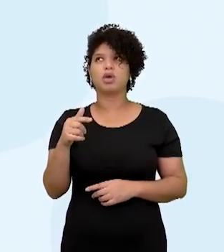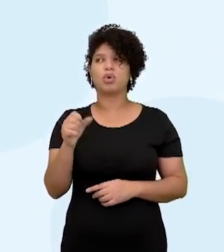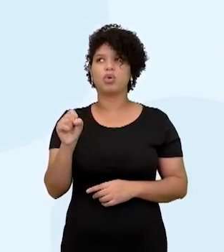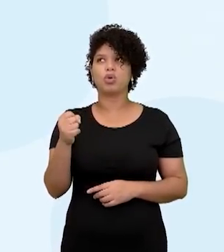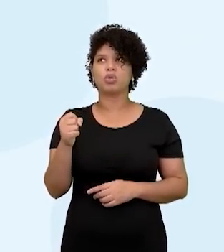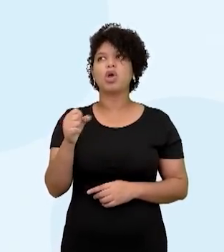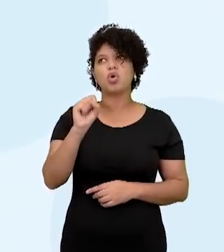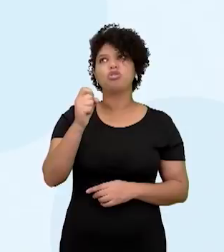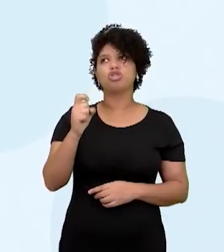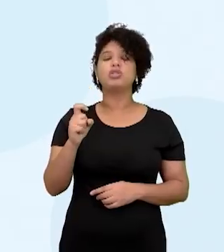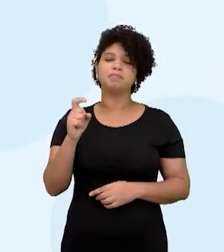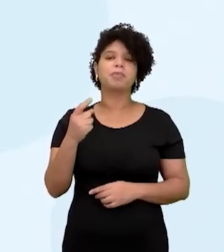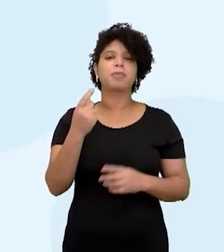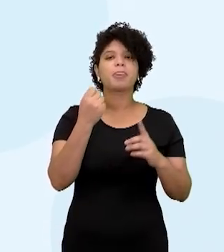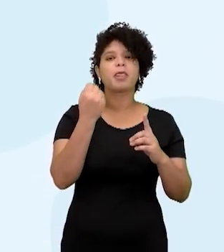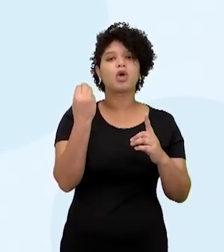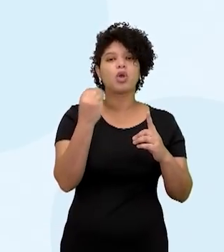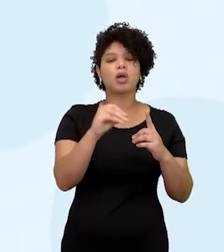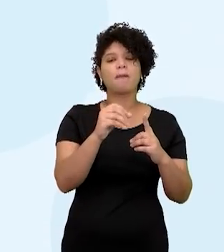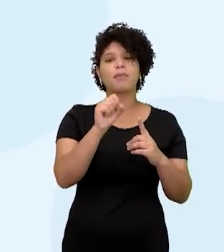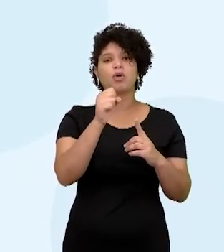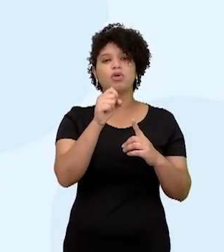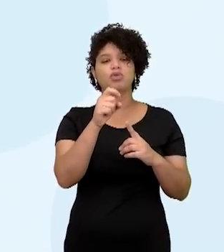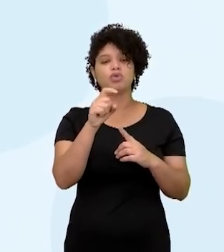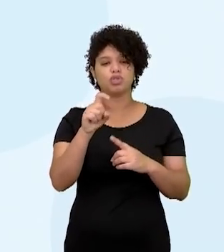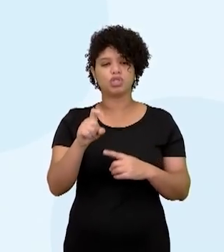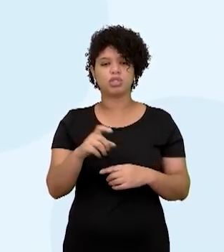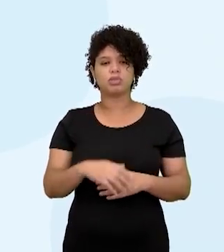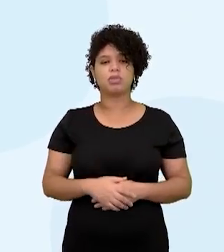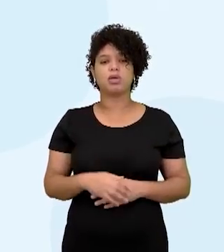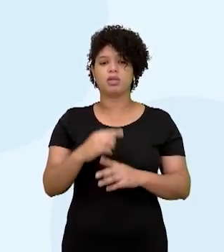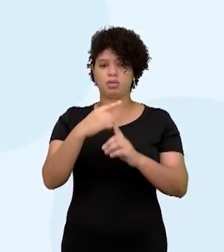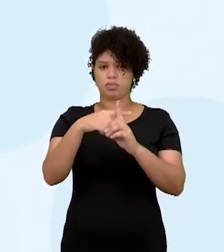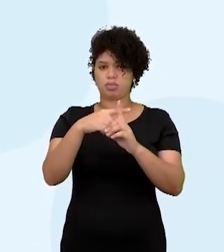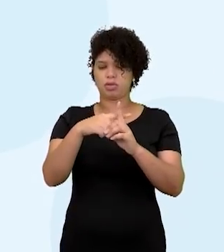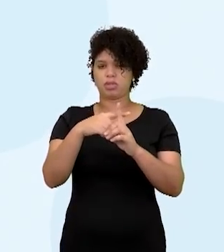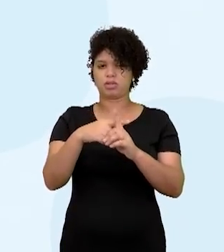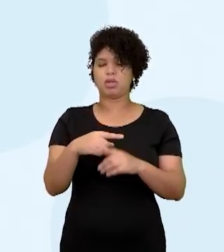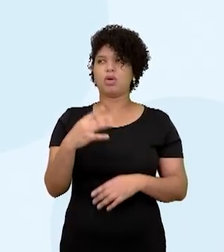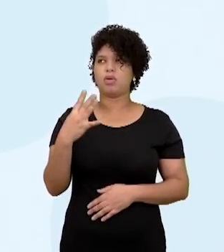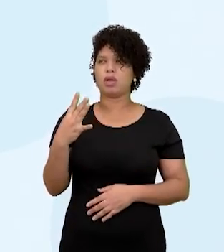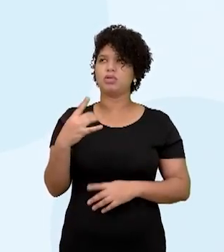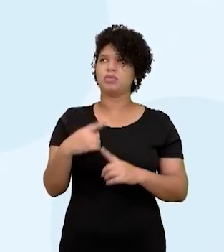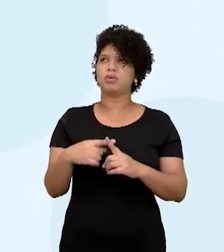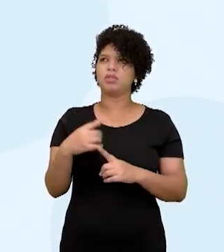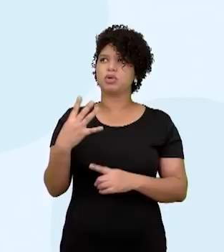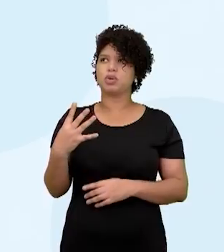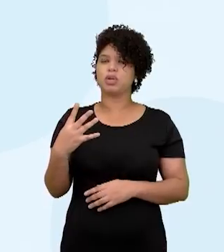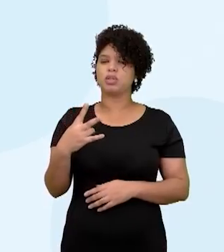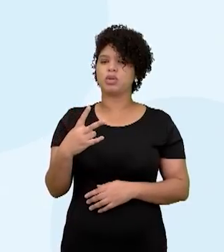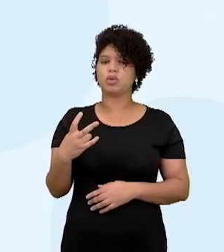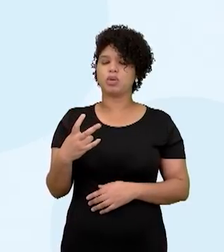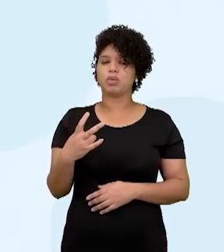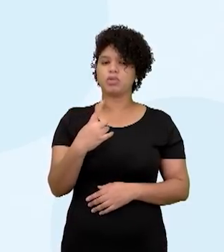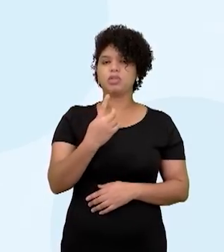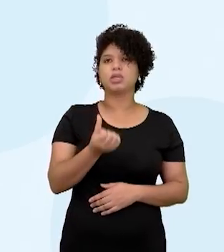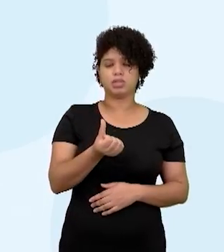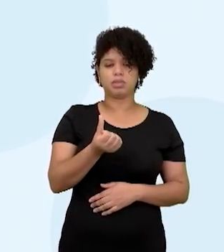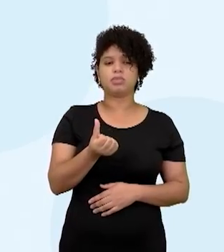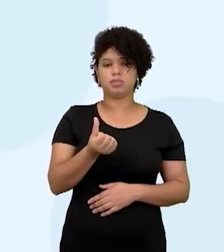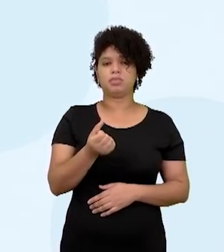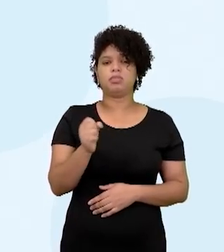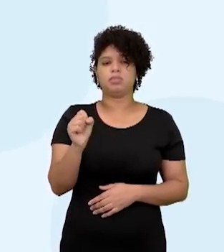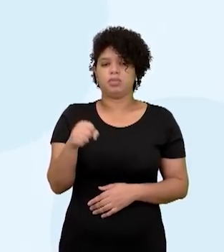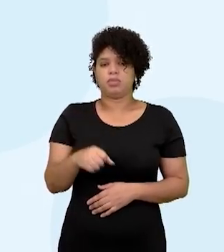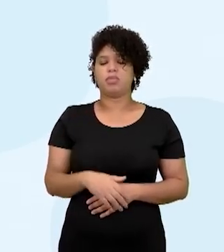8x. Isso. Mais 4 ao quadrado dá para fazer também. 4 vezes 4. 4 vezes 4, 16. Então,